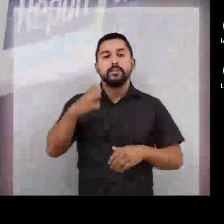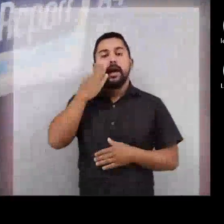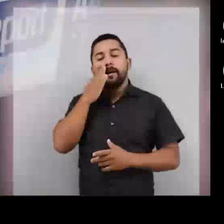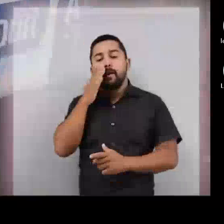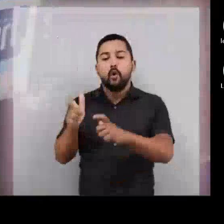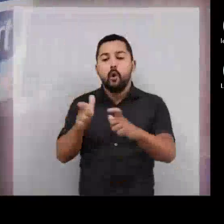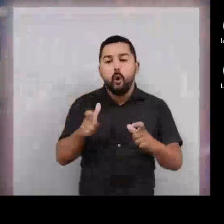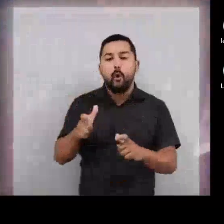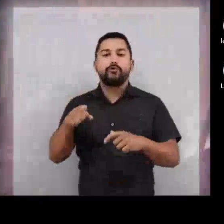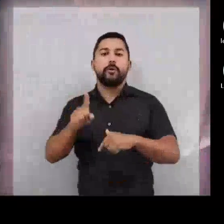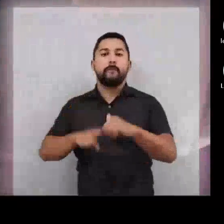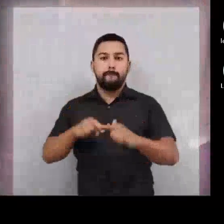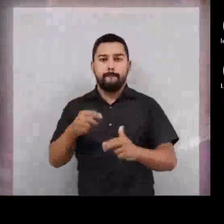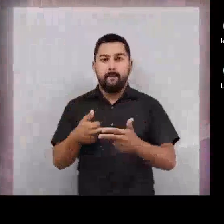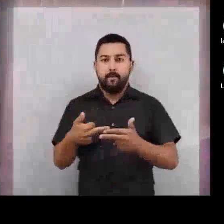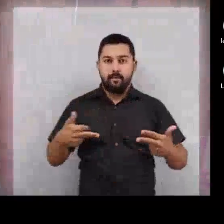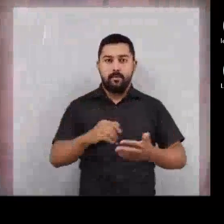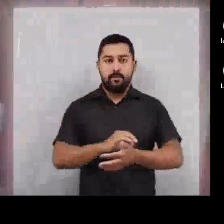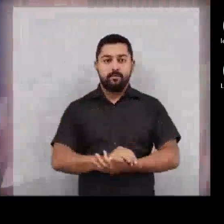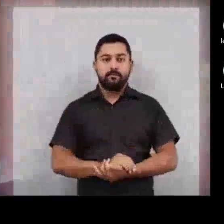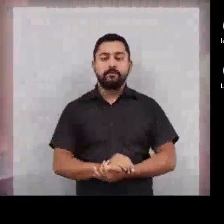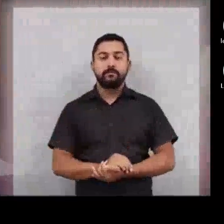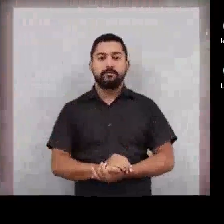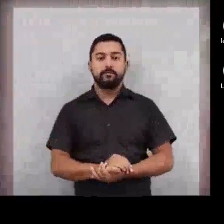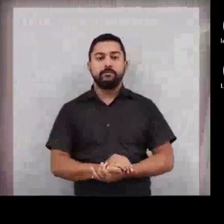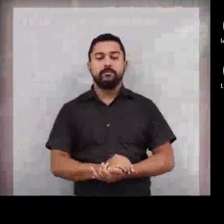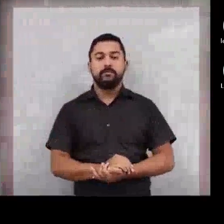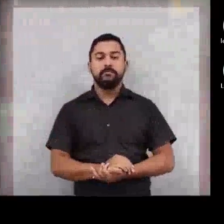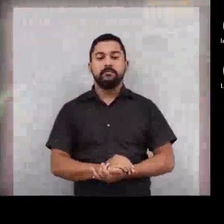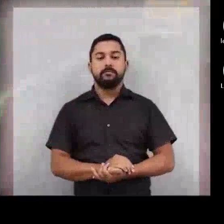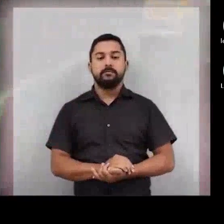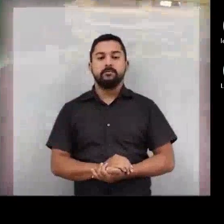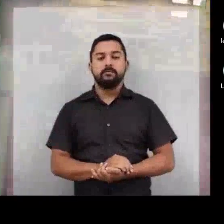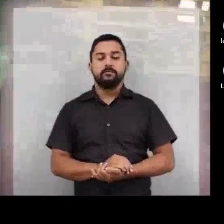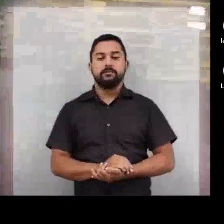que permite a rastreabilidade do produto.